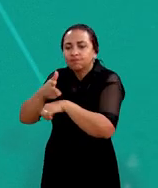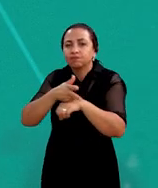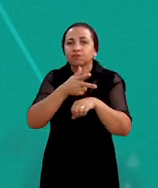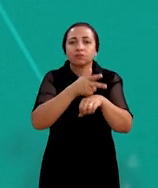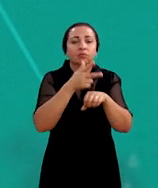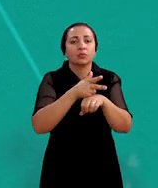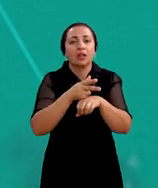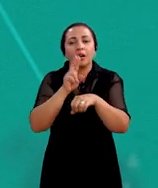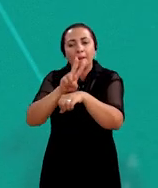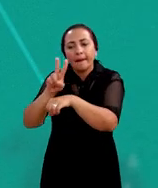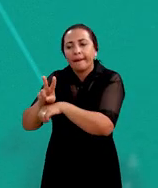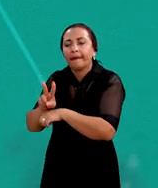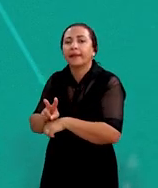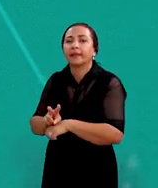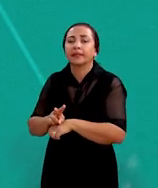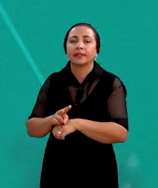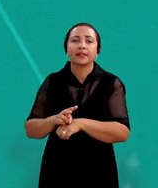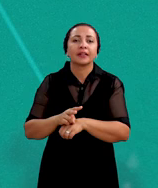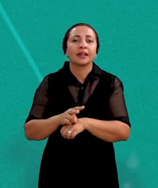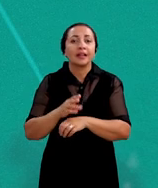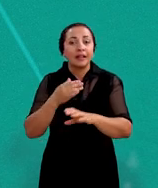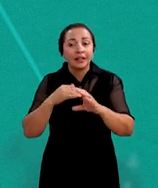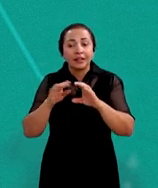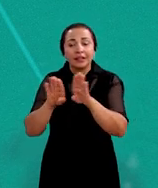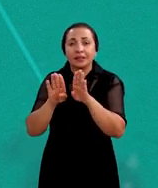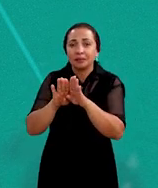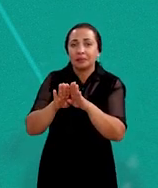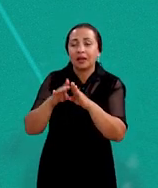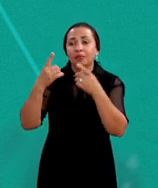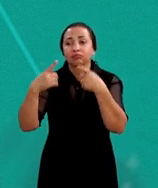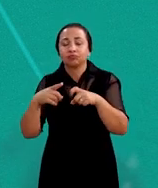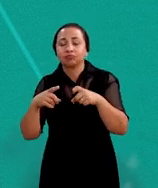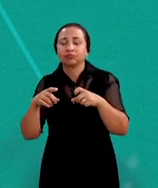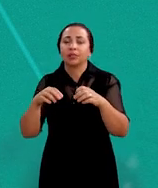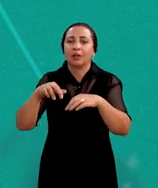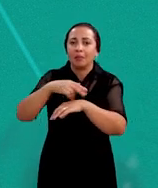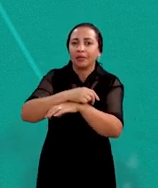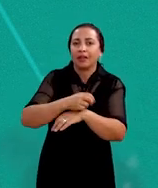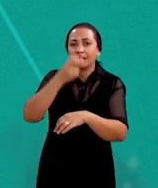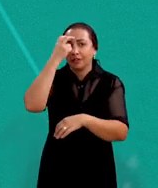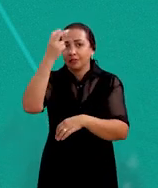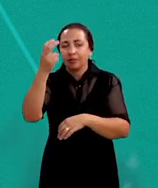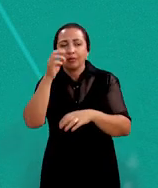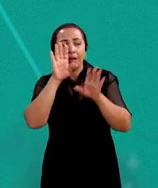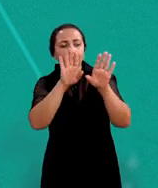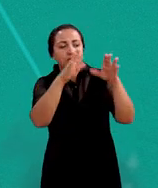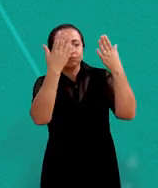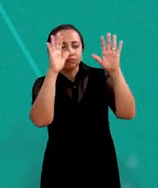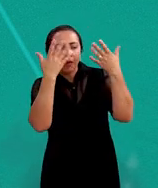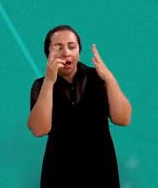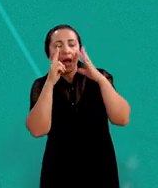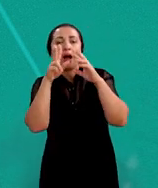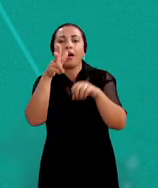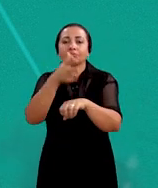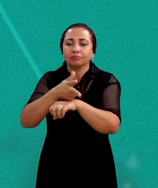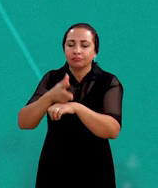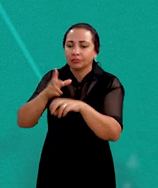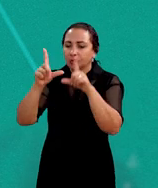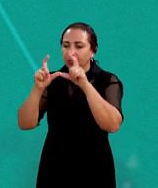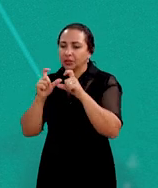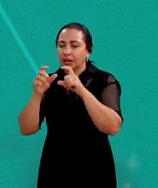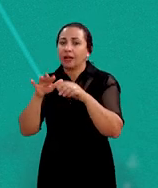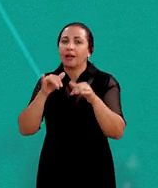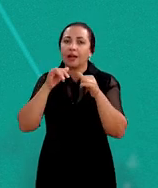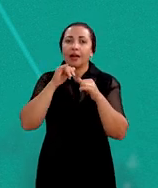sendo monitorado através da câmera e um modelo inteligente analisa a imagem da câmera. E